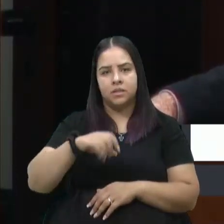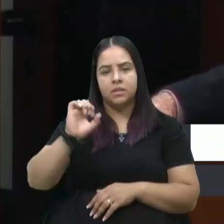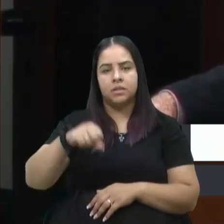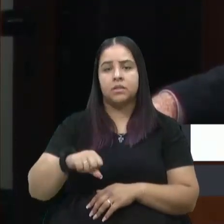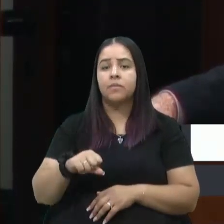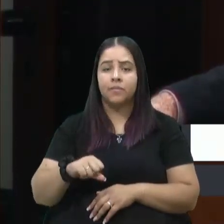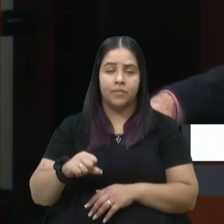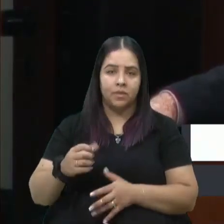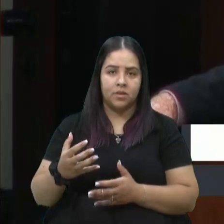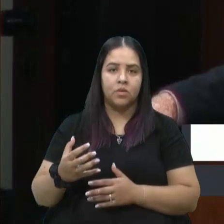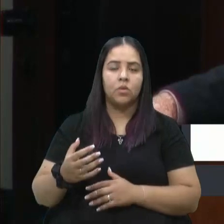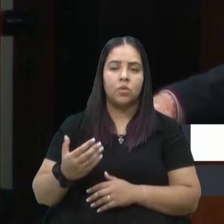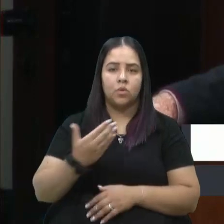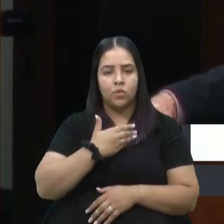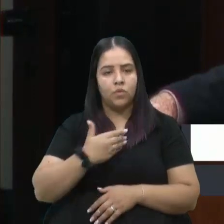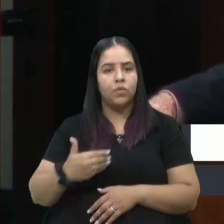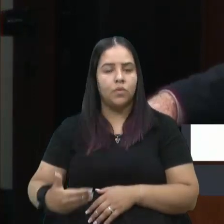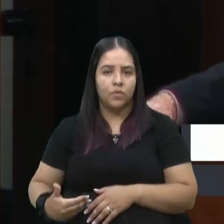público precisa